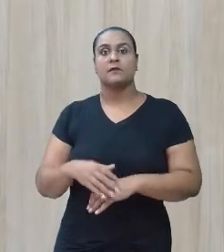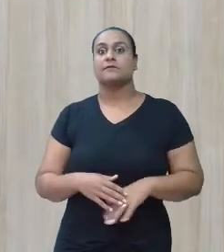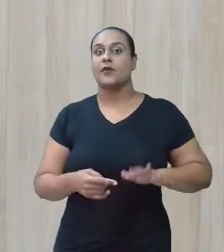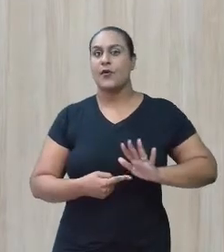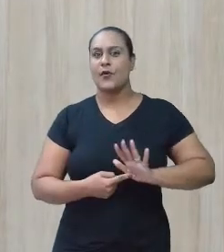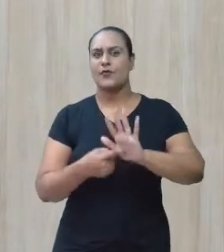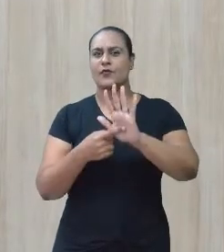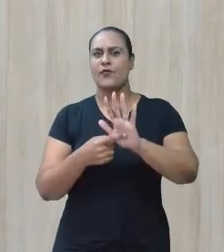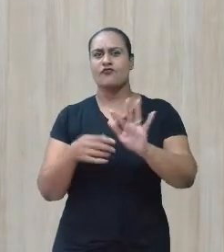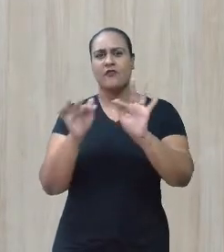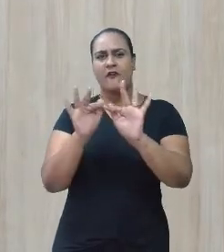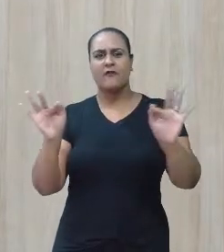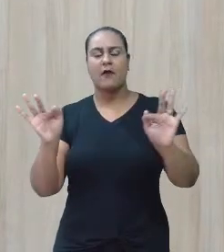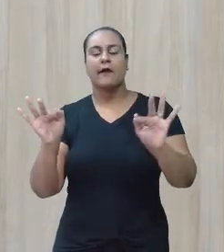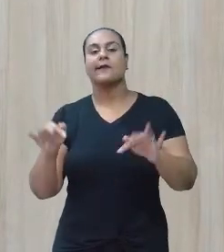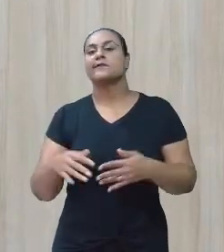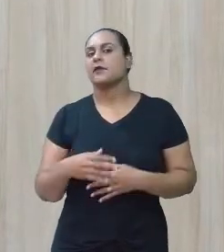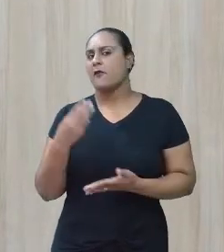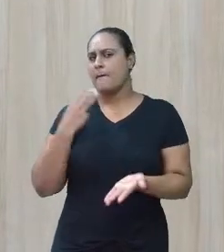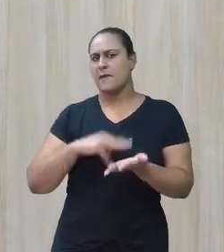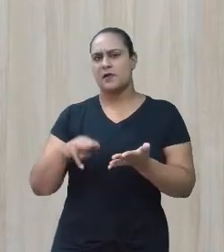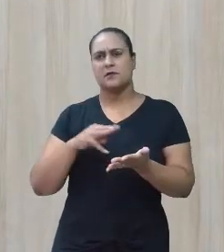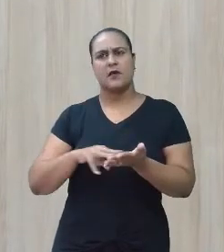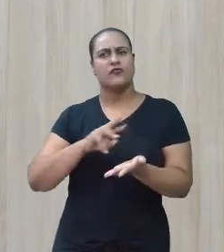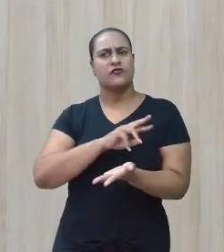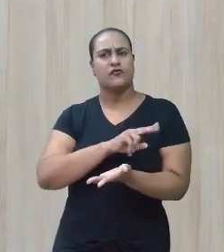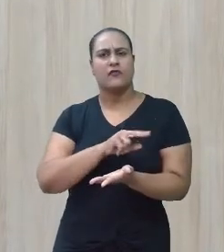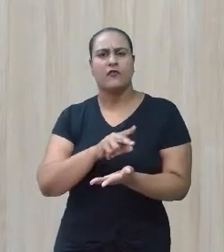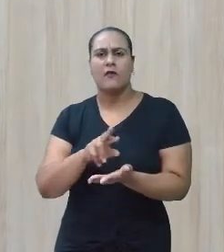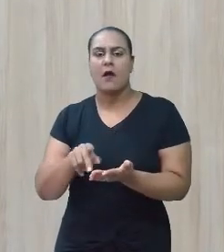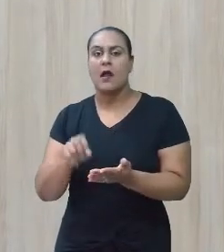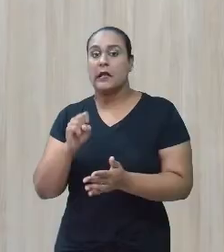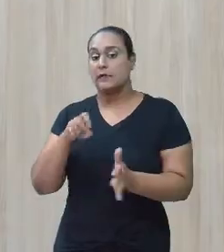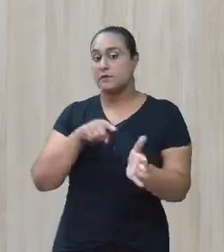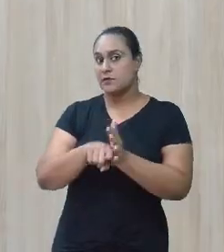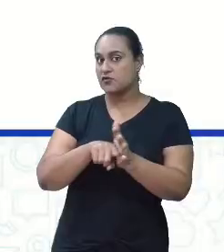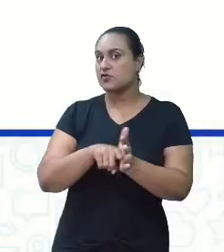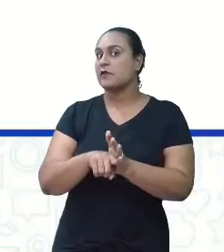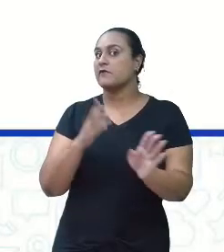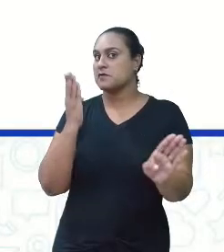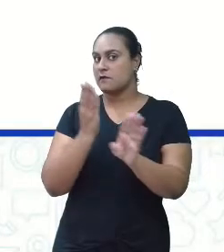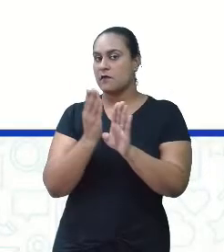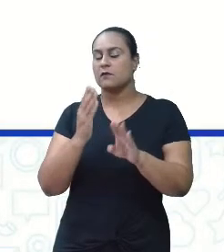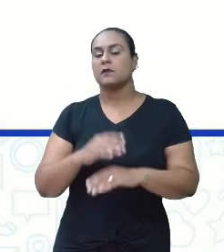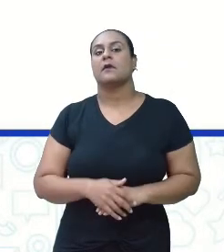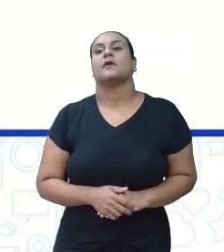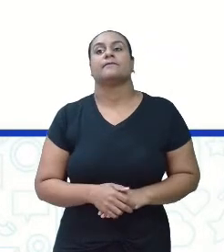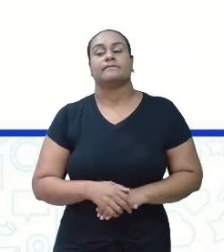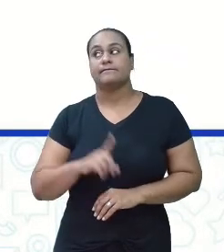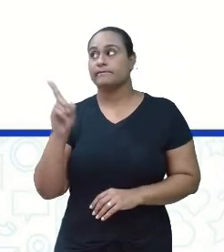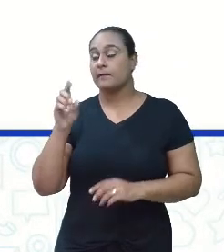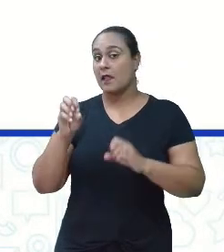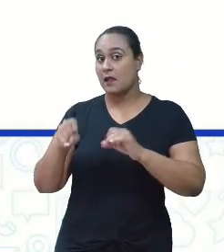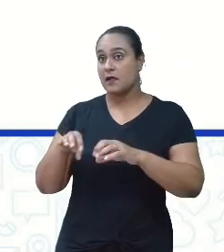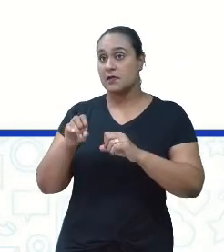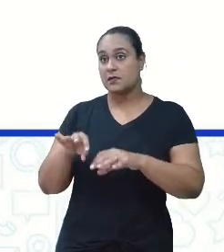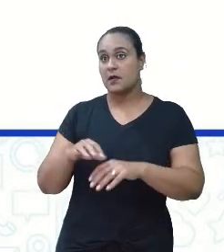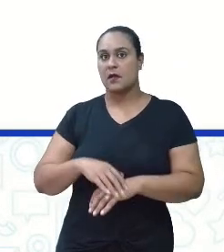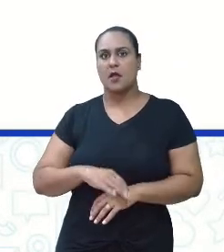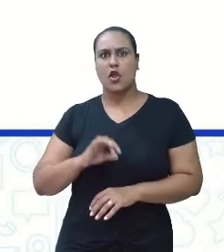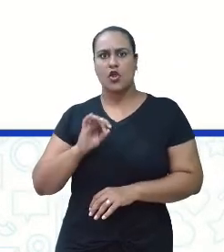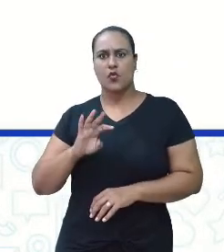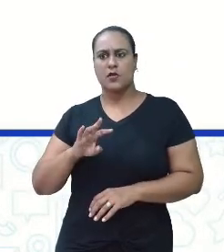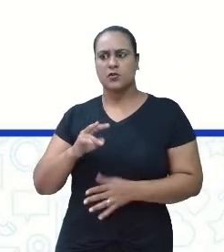essa frase dele, ele deixou várias mensagens. Se vocês pesquisarem, vocês vão ver. Essa aqui eu trouxe para vocês, que ensinar não